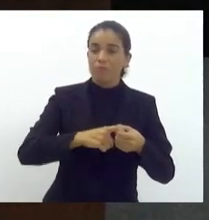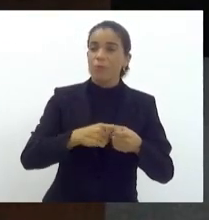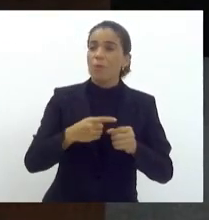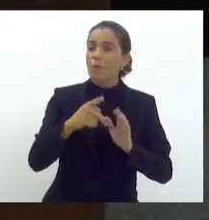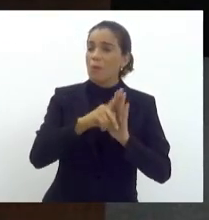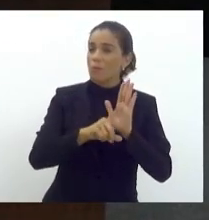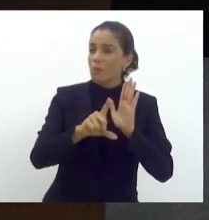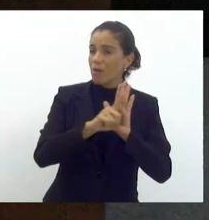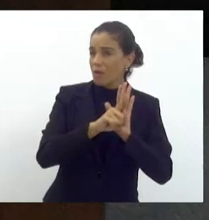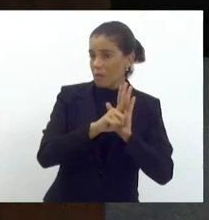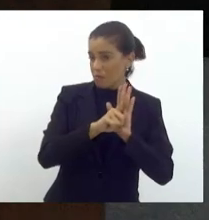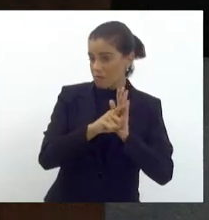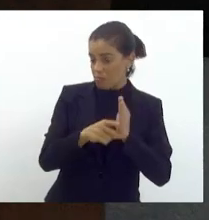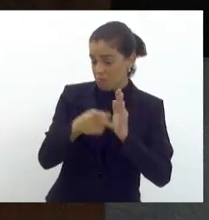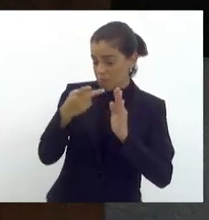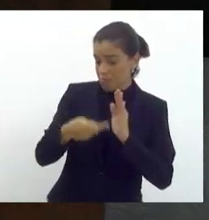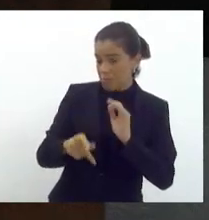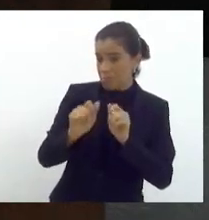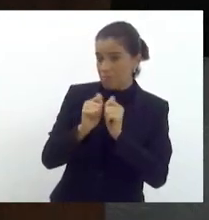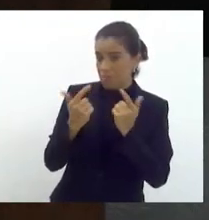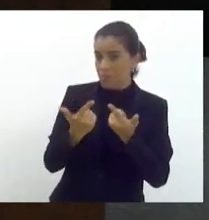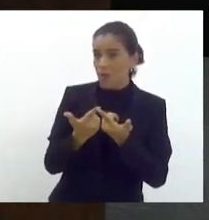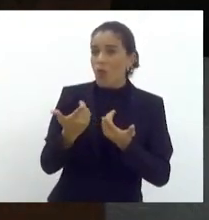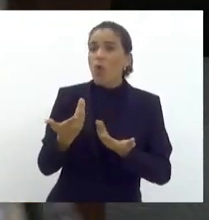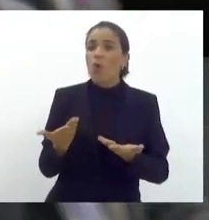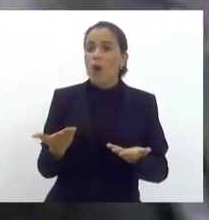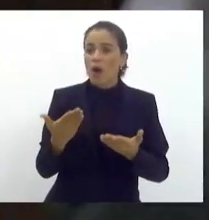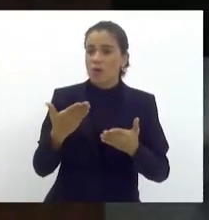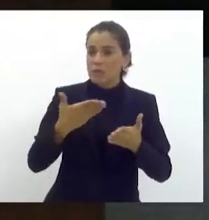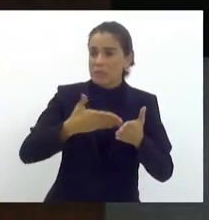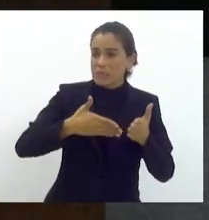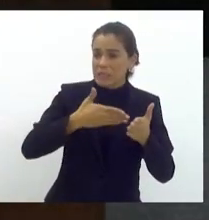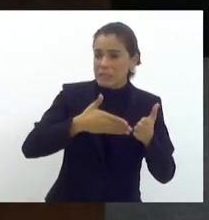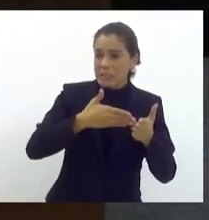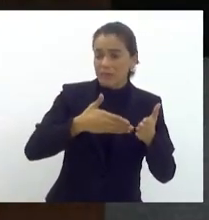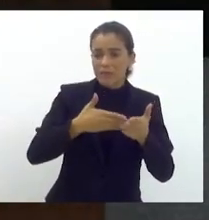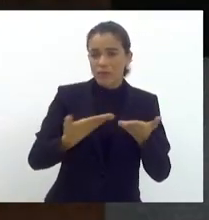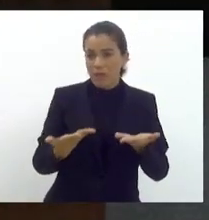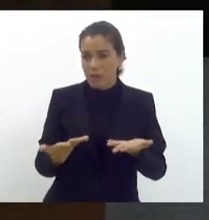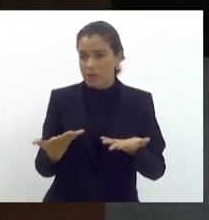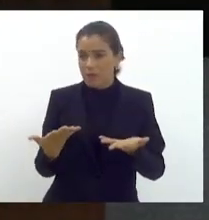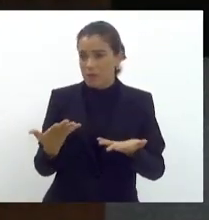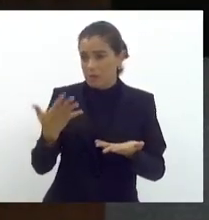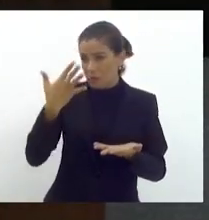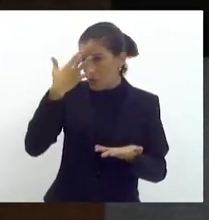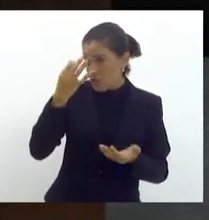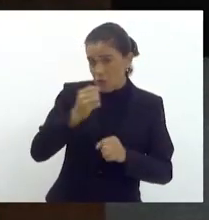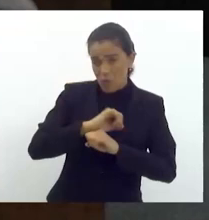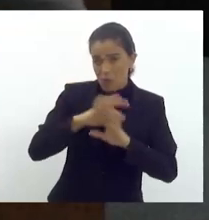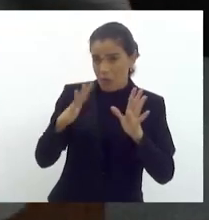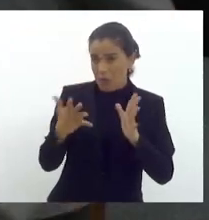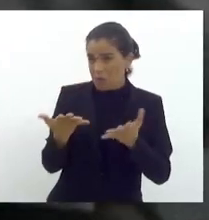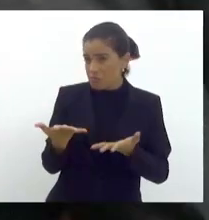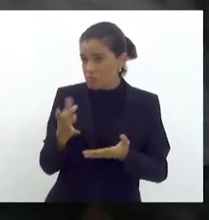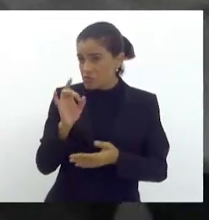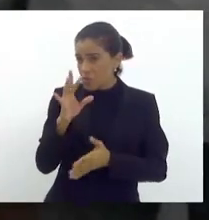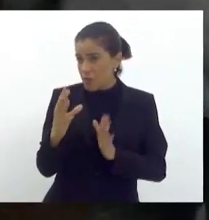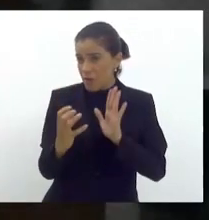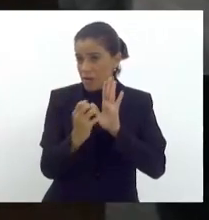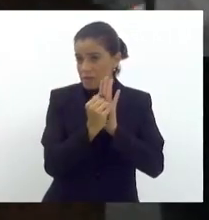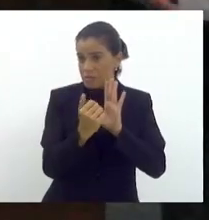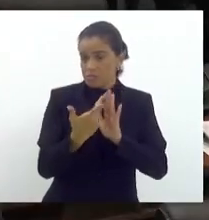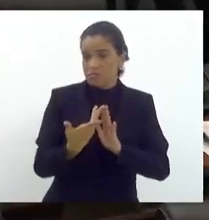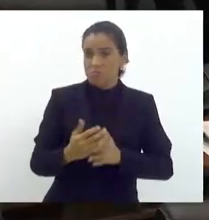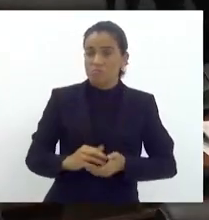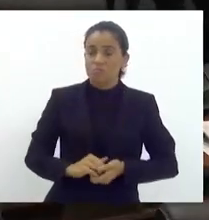projeto de lei de autoria dessa casa quais estão tendo dificuldade ou não de ser implementado que pra gente não ficou tão claro então só para registrar o